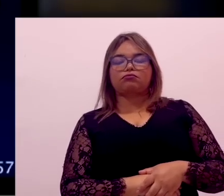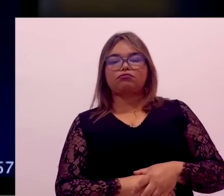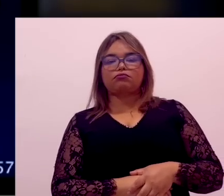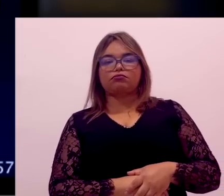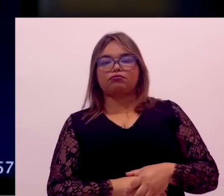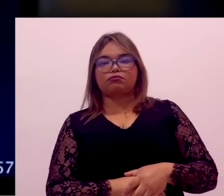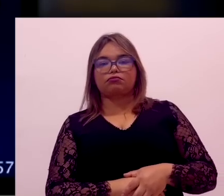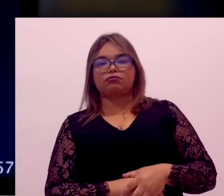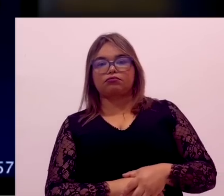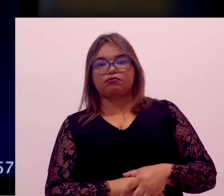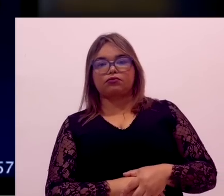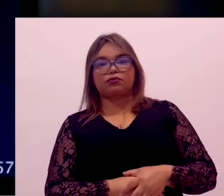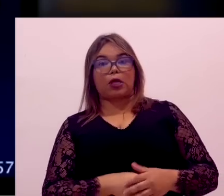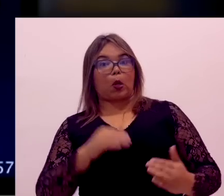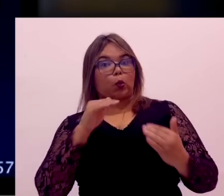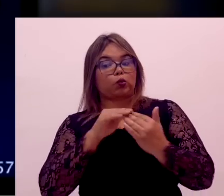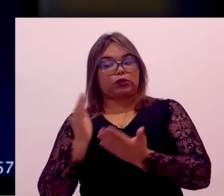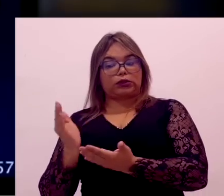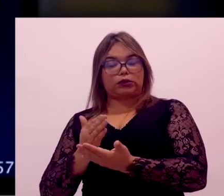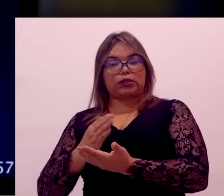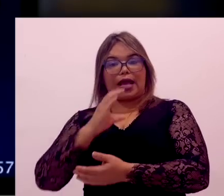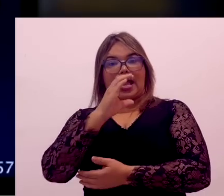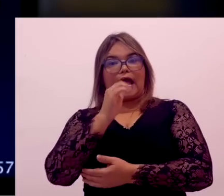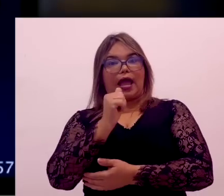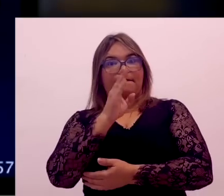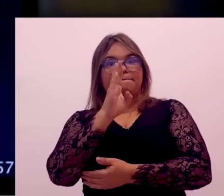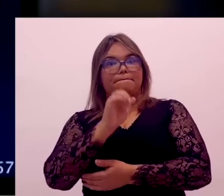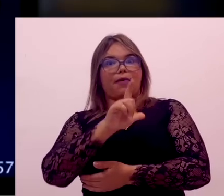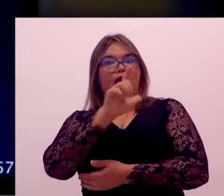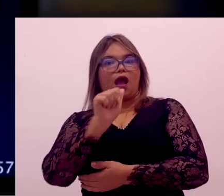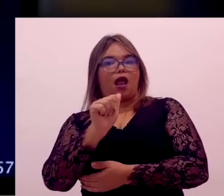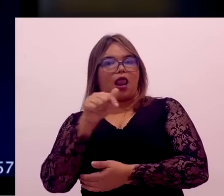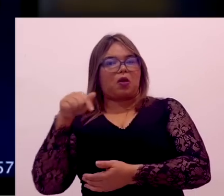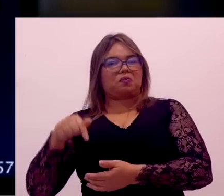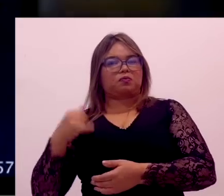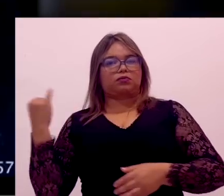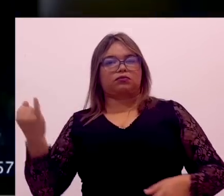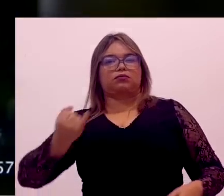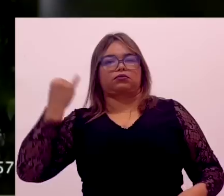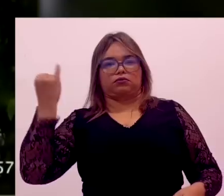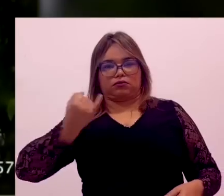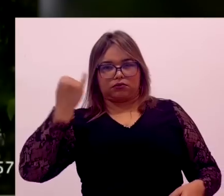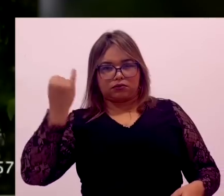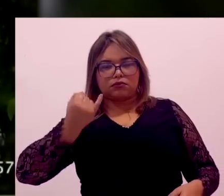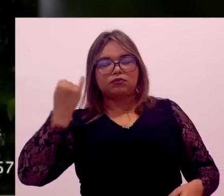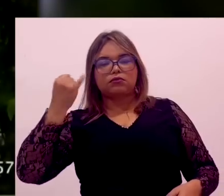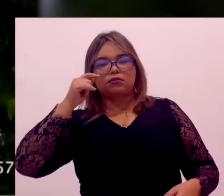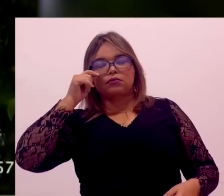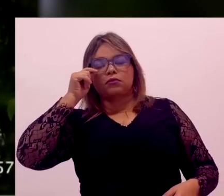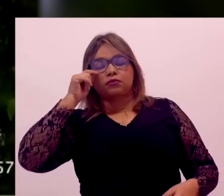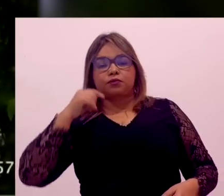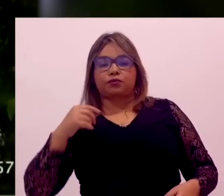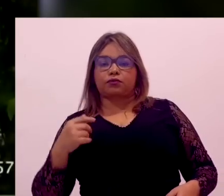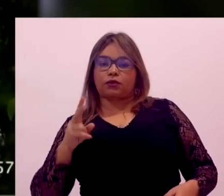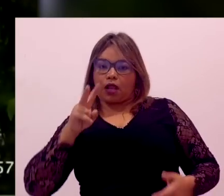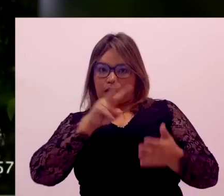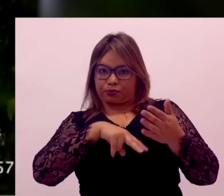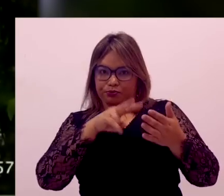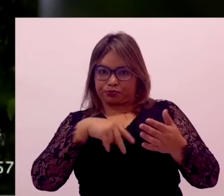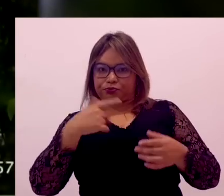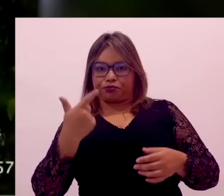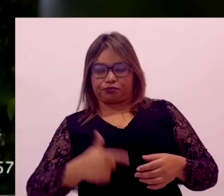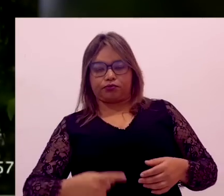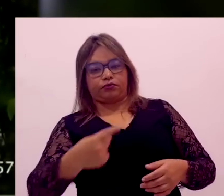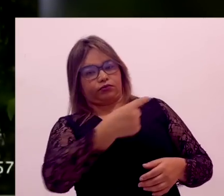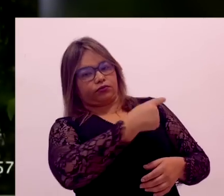então a Cabala desempenha um papel muito importante nessa história. Vamos continuar a ler. Toda a loja maçônica é um templo da religião.